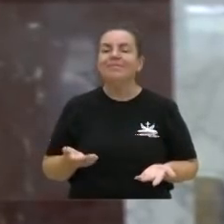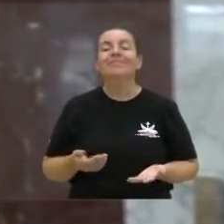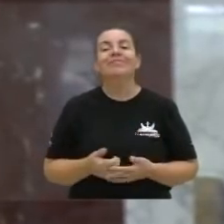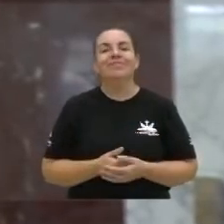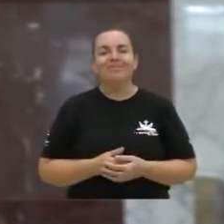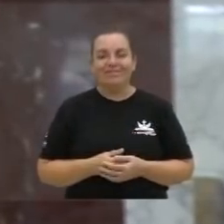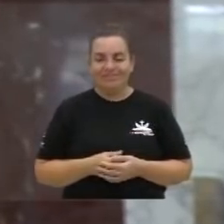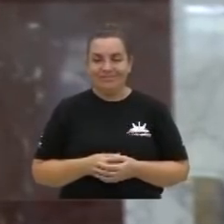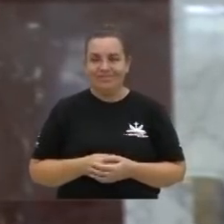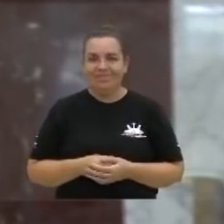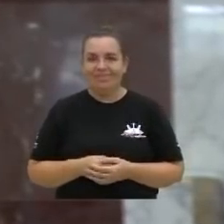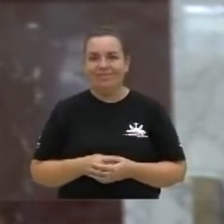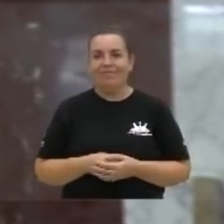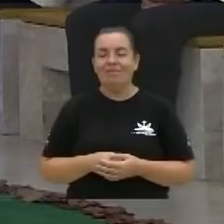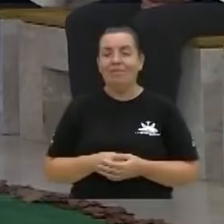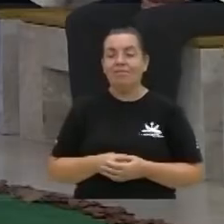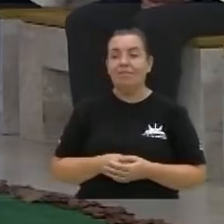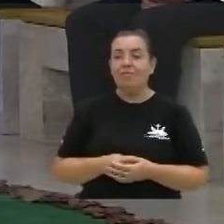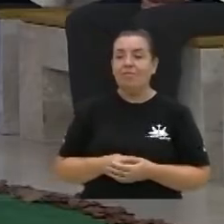Em Antioquia,